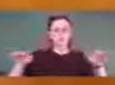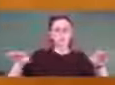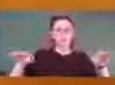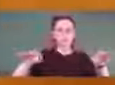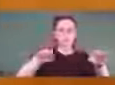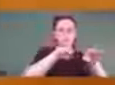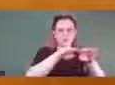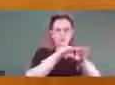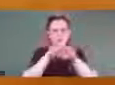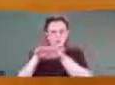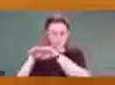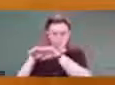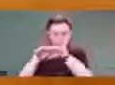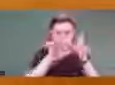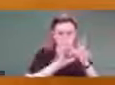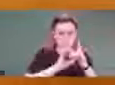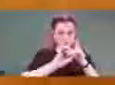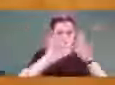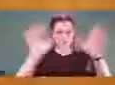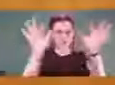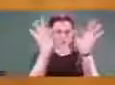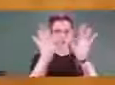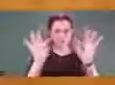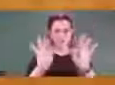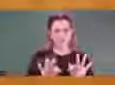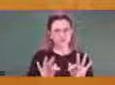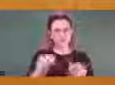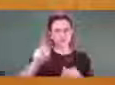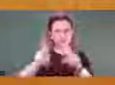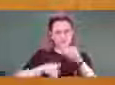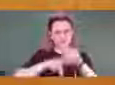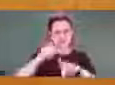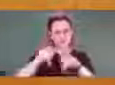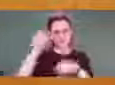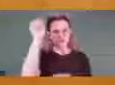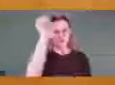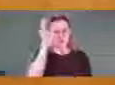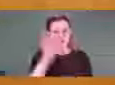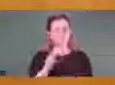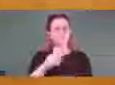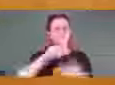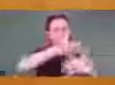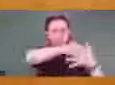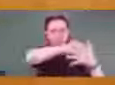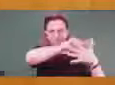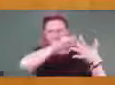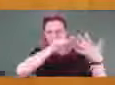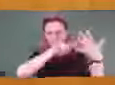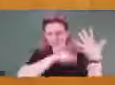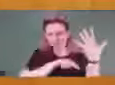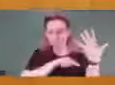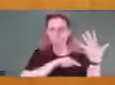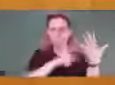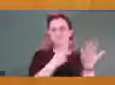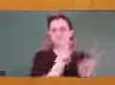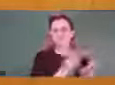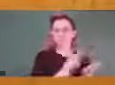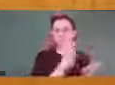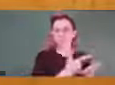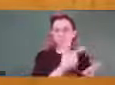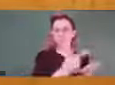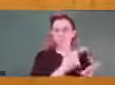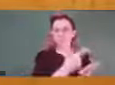e felicidade para todo o povo brasileiro ao longo desses cinco eixos temáticos que estão aqui na proposta de